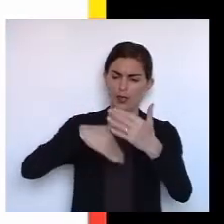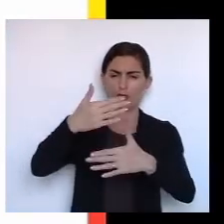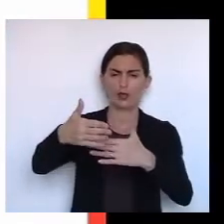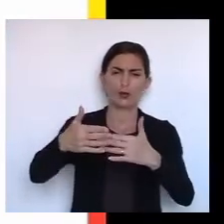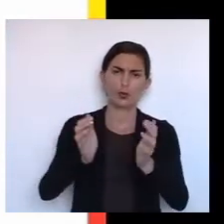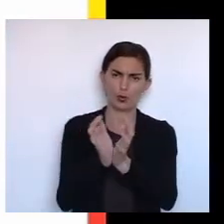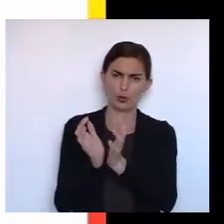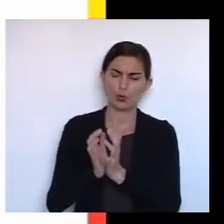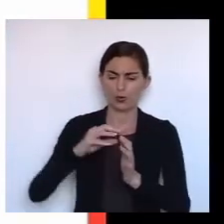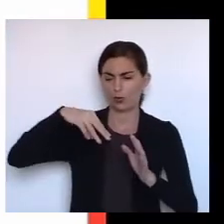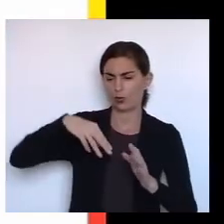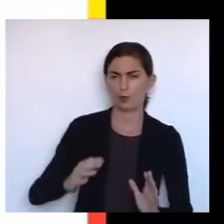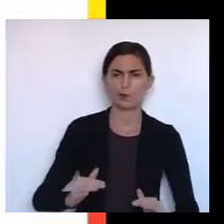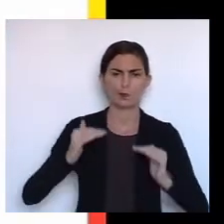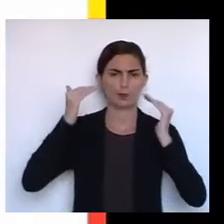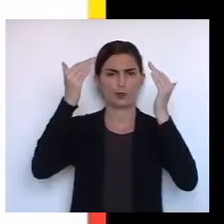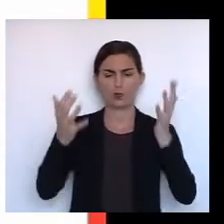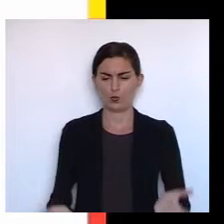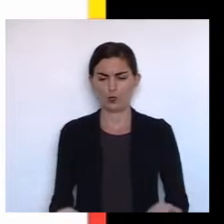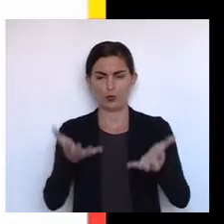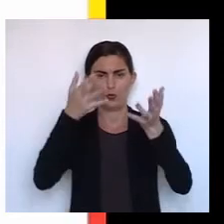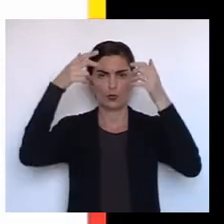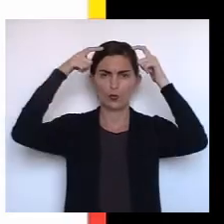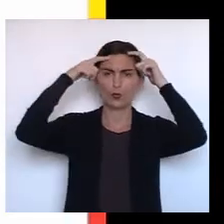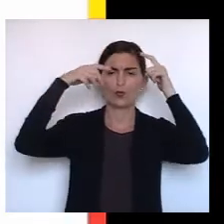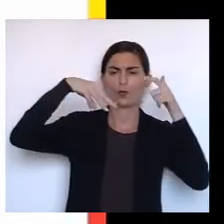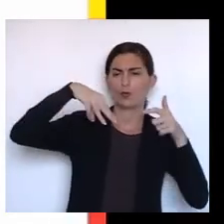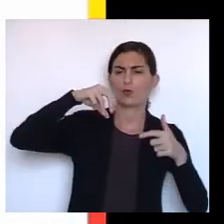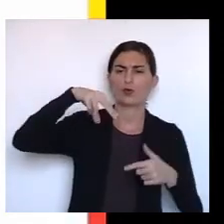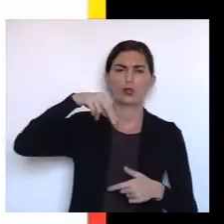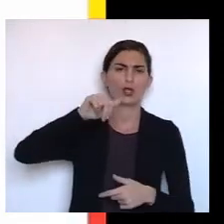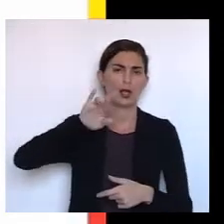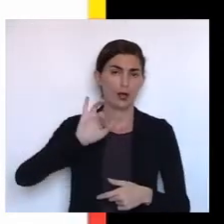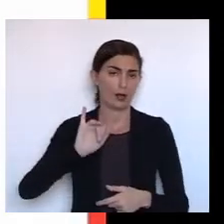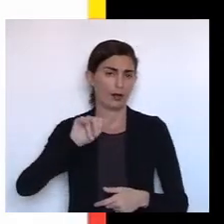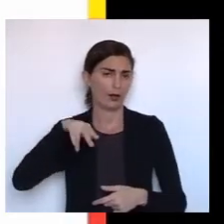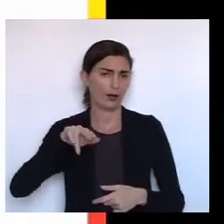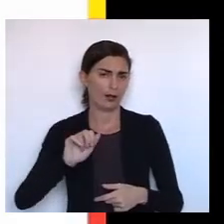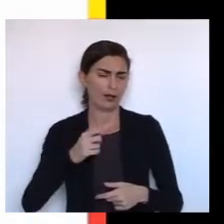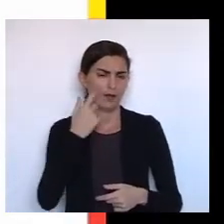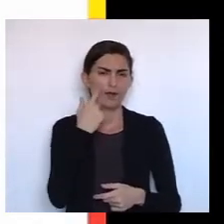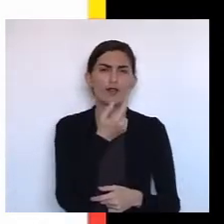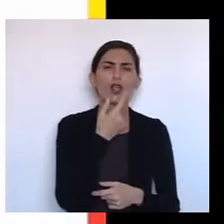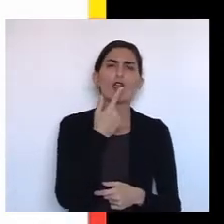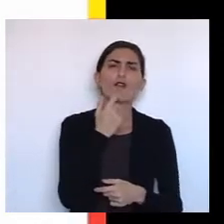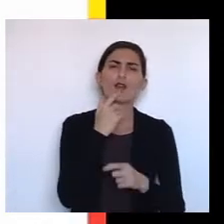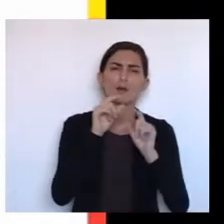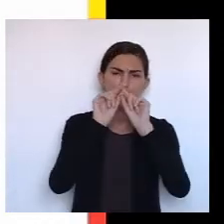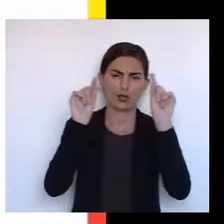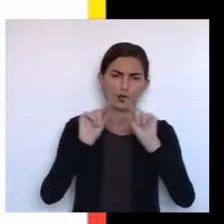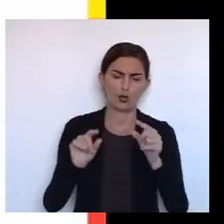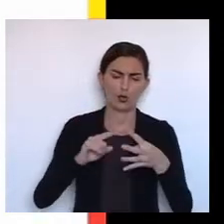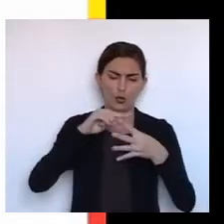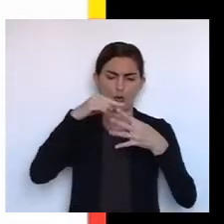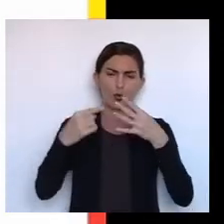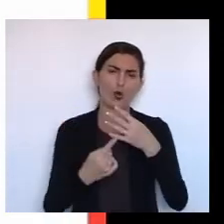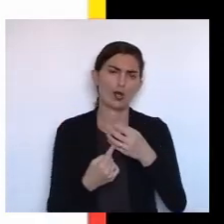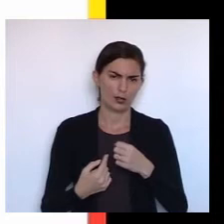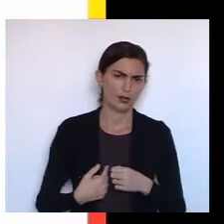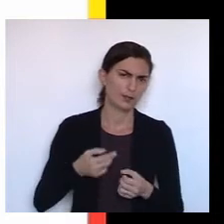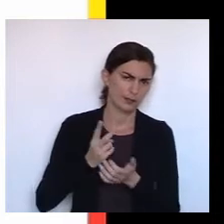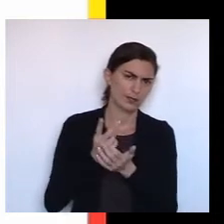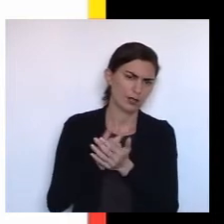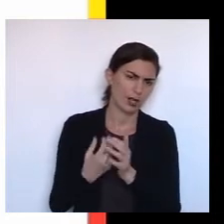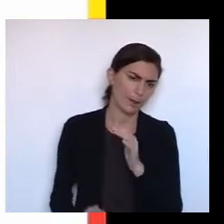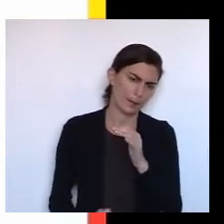gerar as monarquias nacionais. Pedi para que você prestasse atenção nos termos em vermelho. Desses 4 termos que